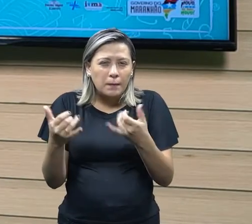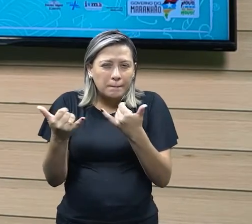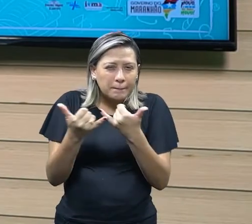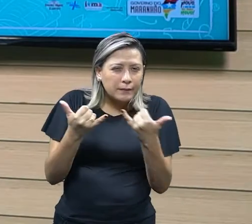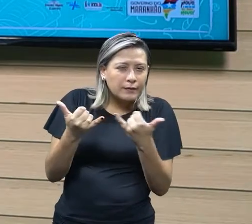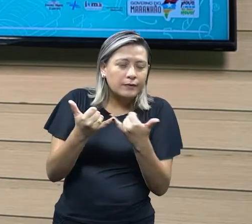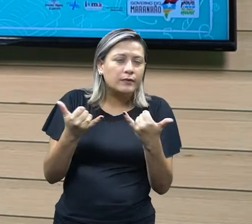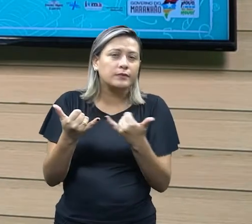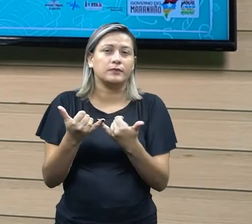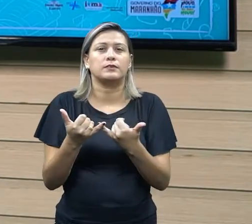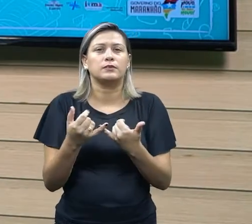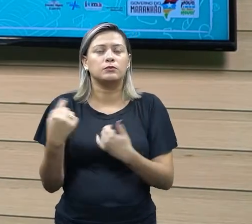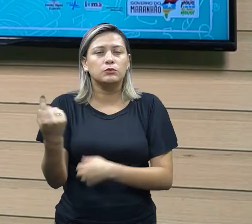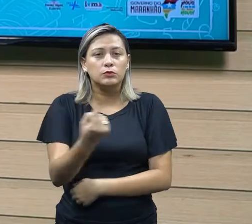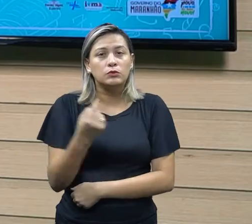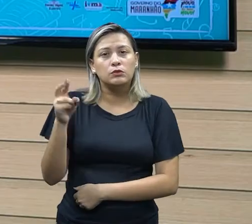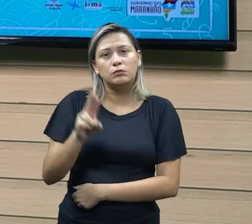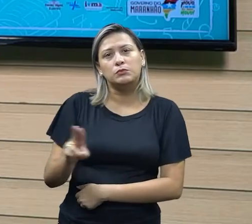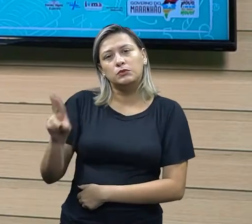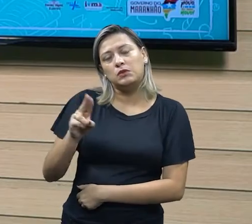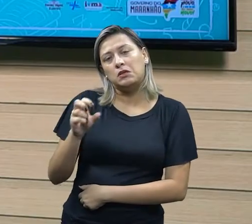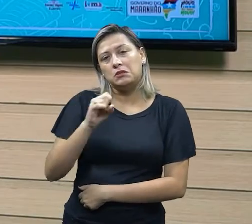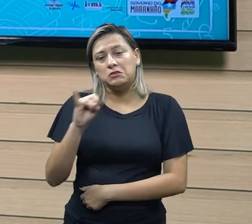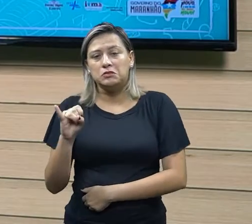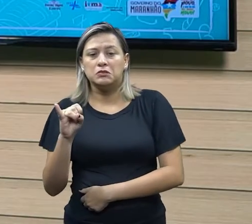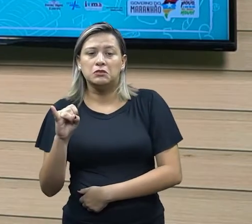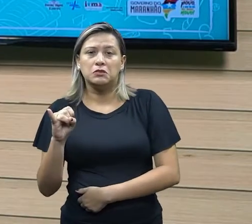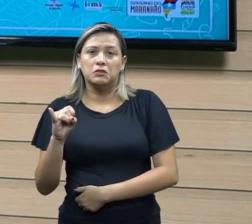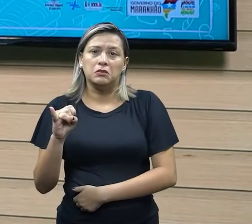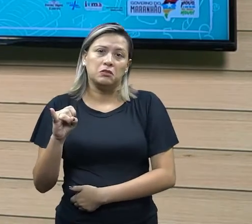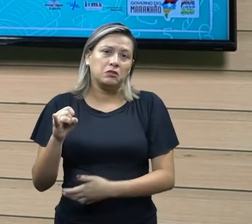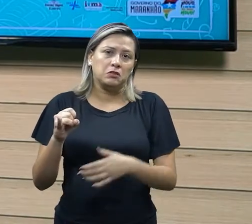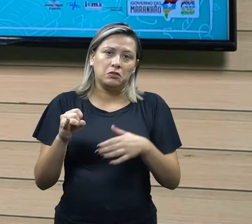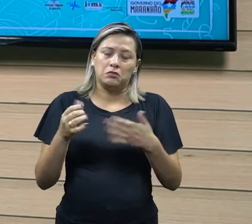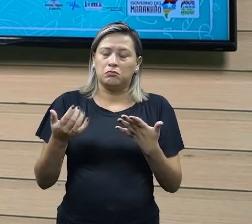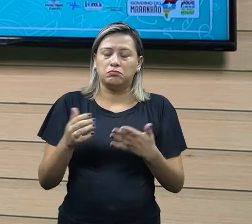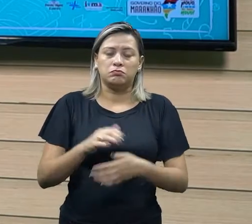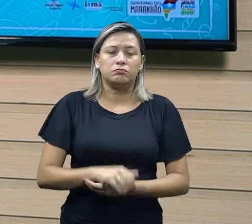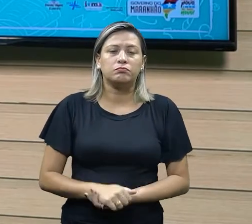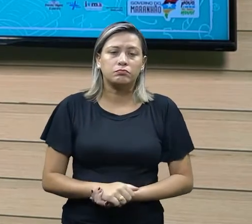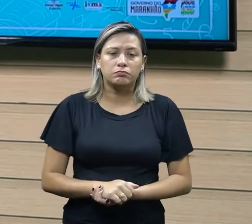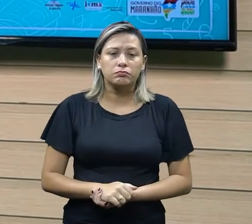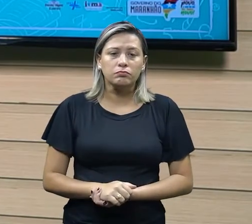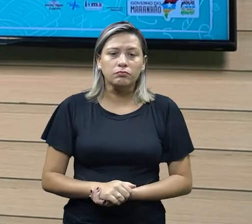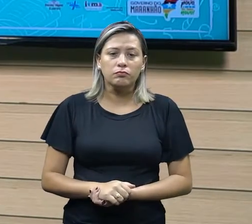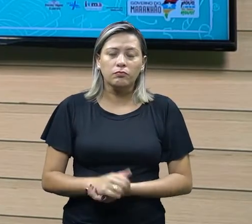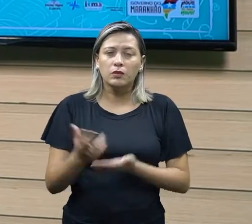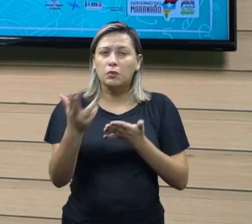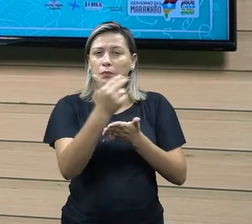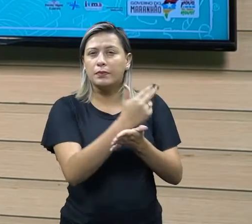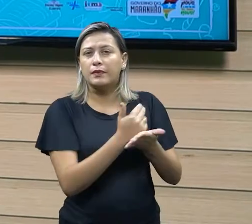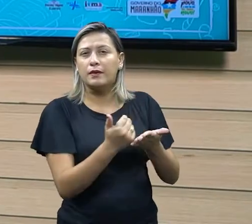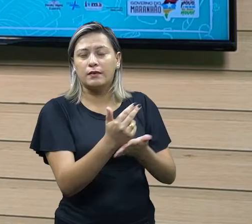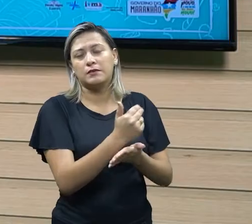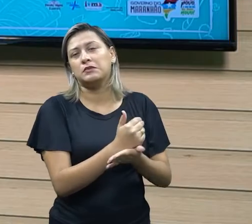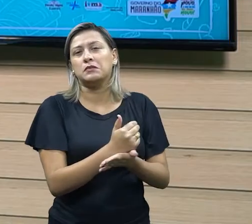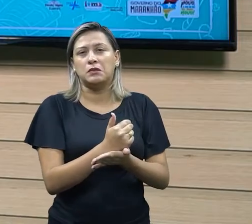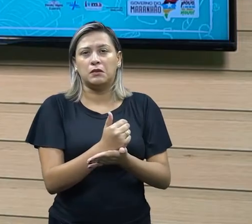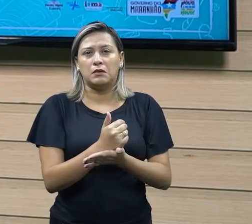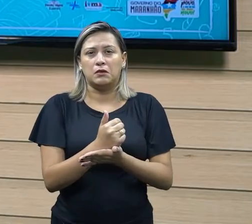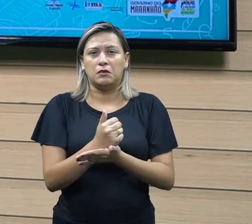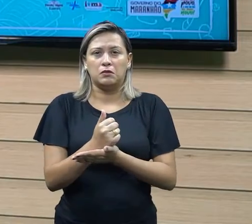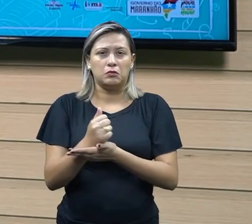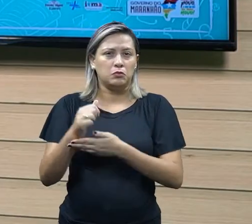trabalhar. Se você vai produzir uma planta, se vai produzir um mapa, ou